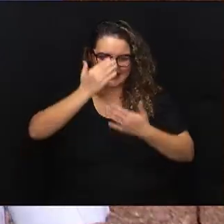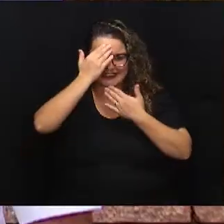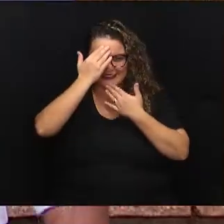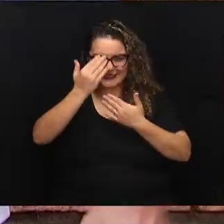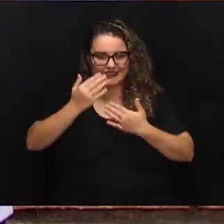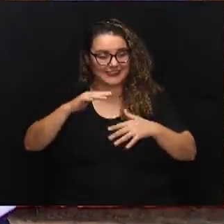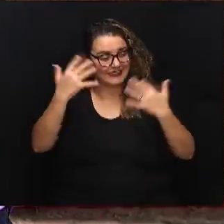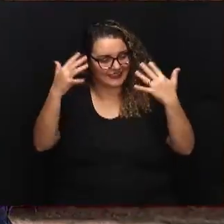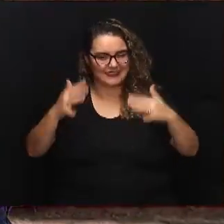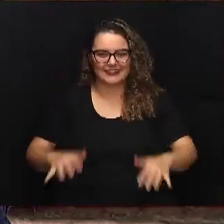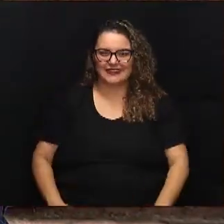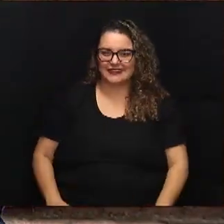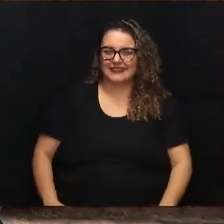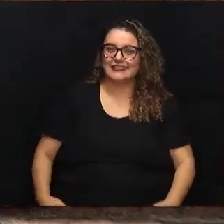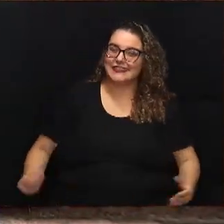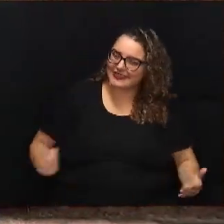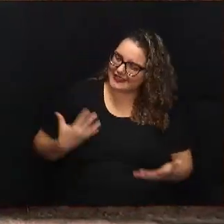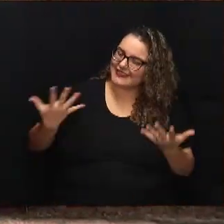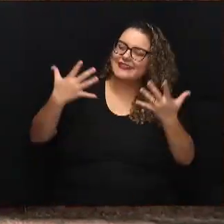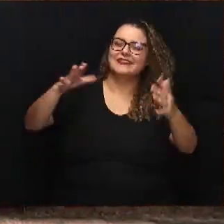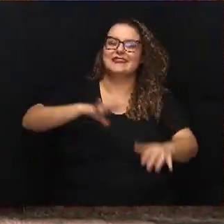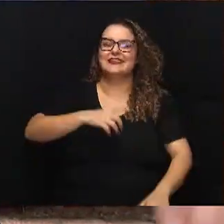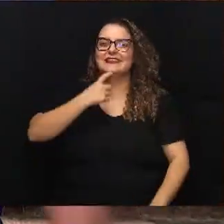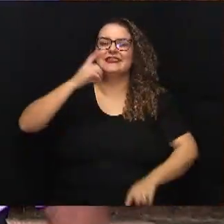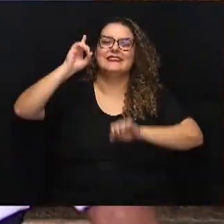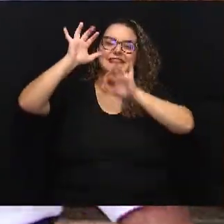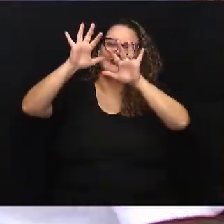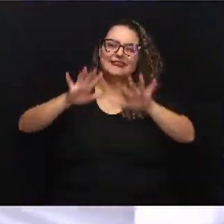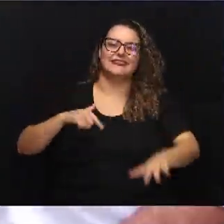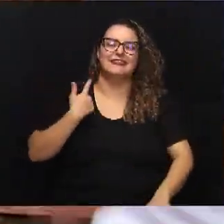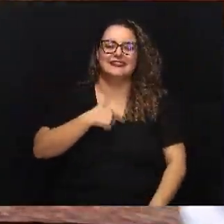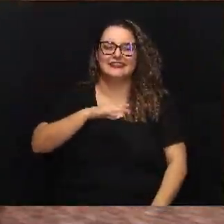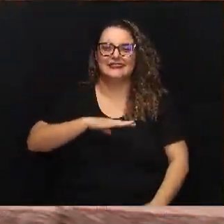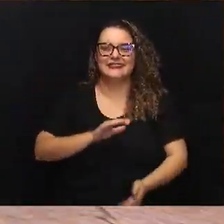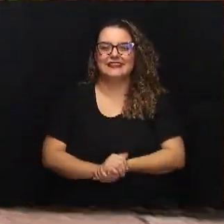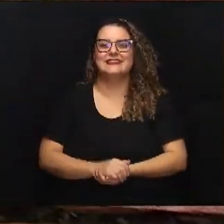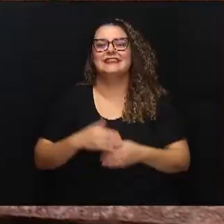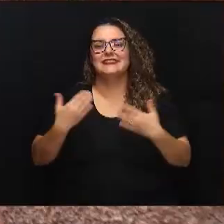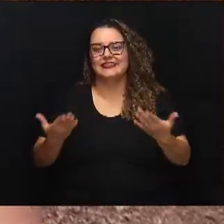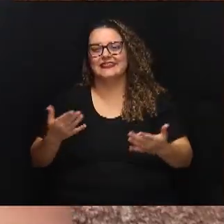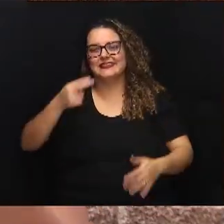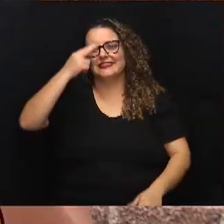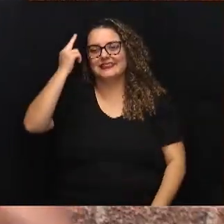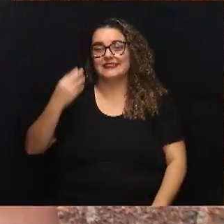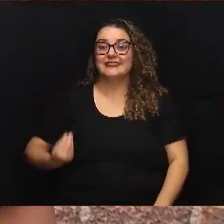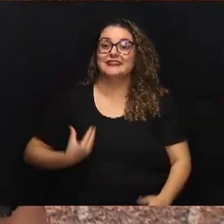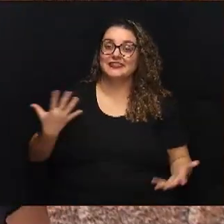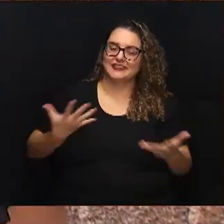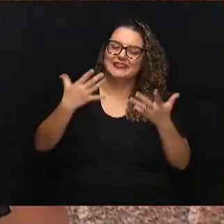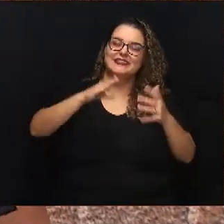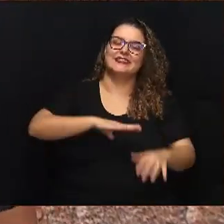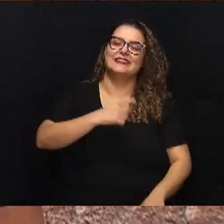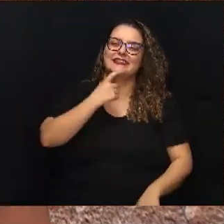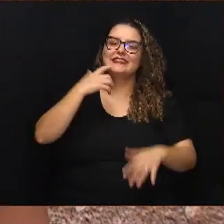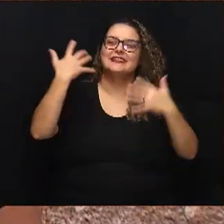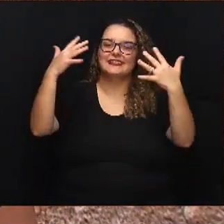obrigado e parabéns. Viva Campinas, Deus abençoe nossa cidade. É isso mesmo, Gabriel. Viva Campinas,